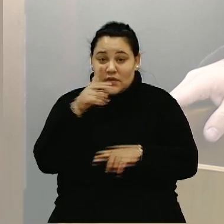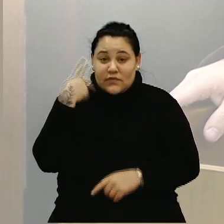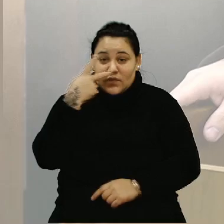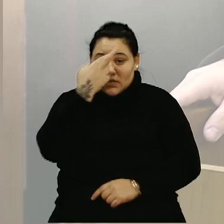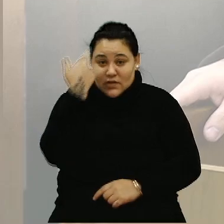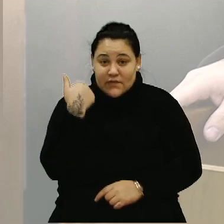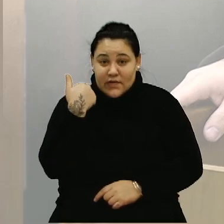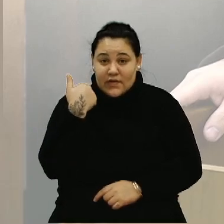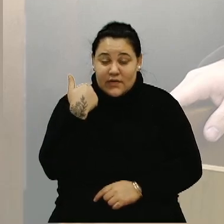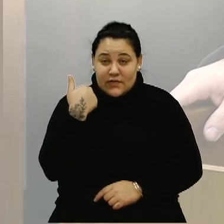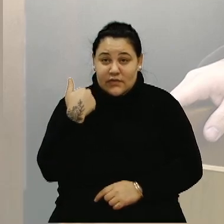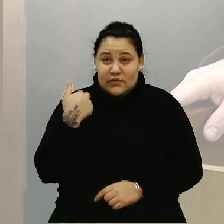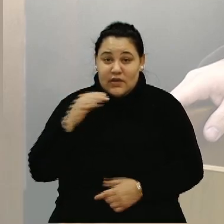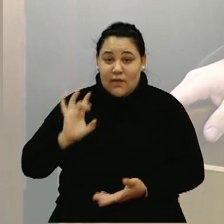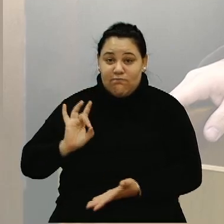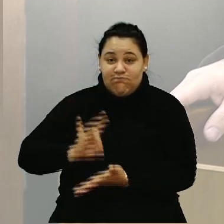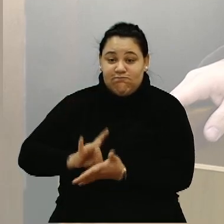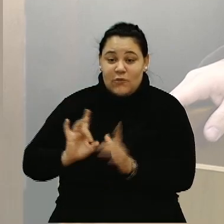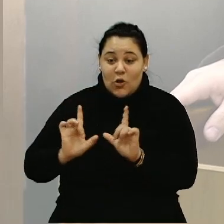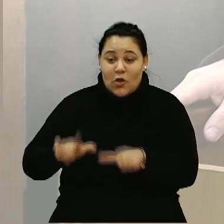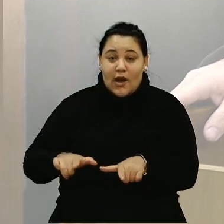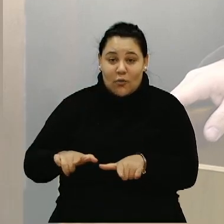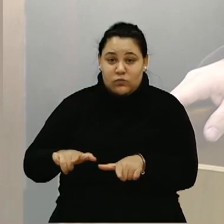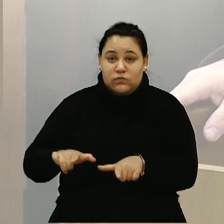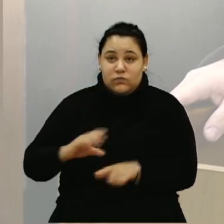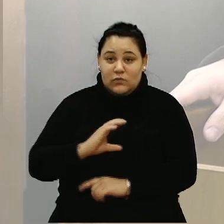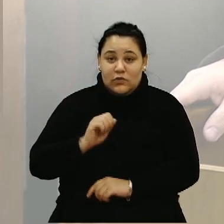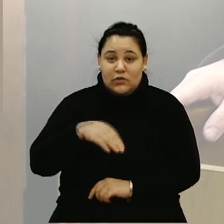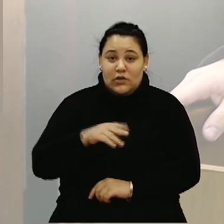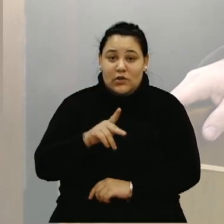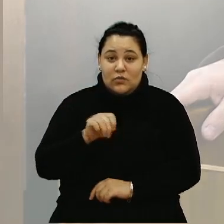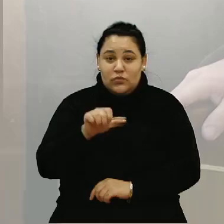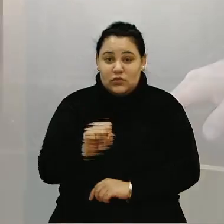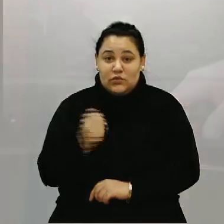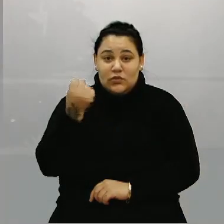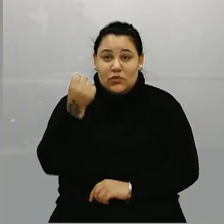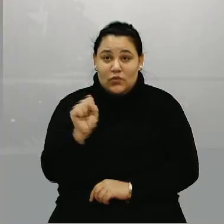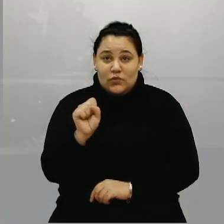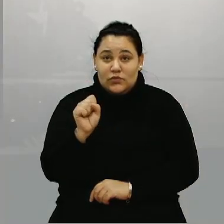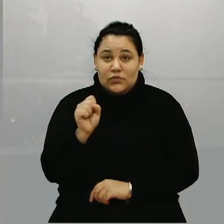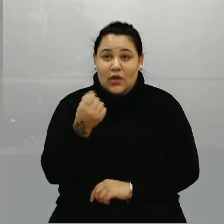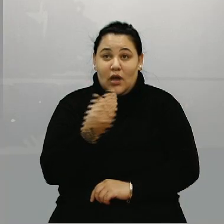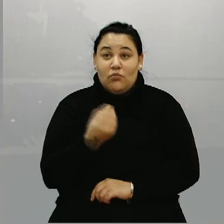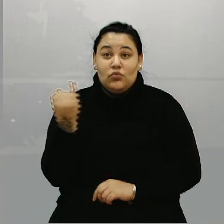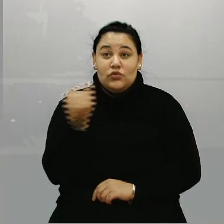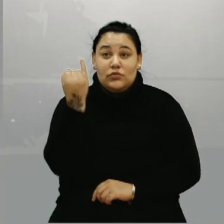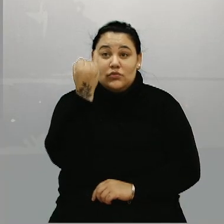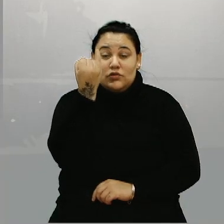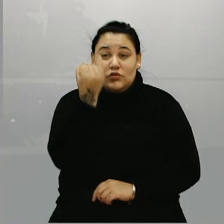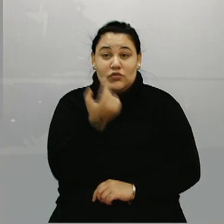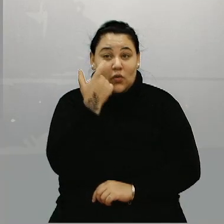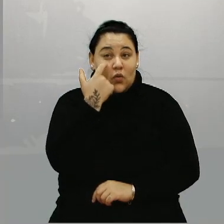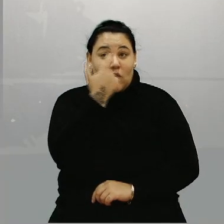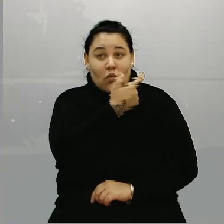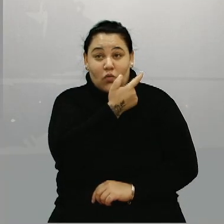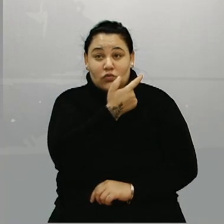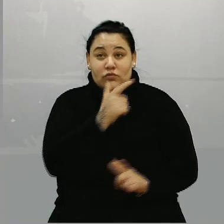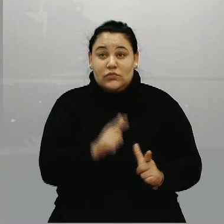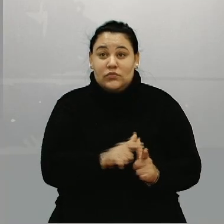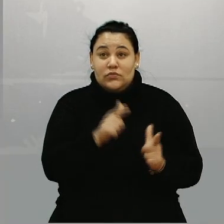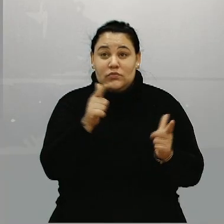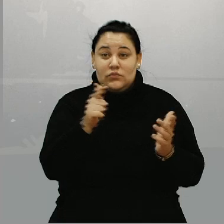da instalação da Universidade Federal no Campus 8. Isso é muito importante. Hoje mesmo, noticiado no Jornal Pioneiro,